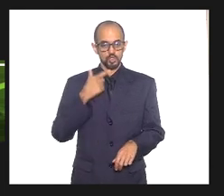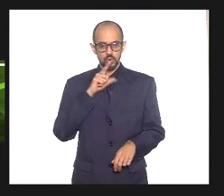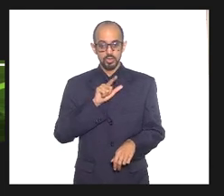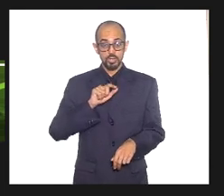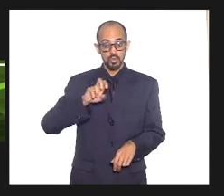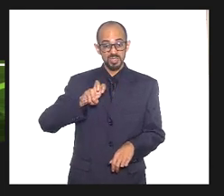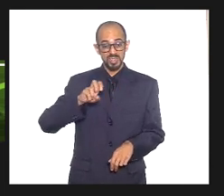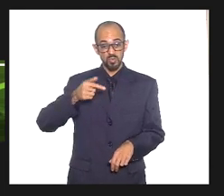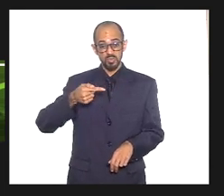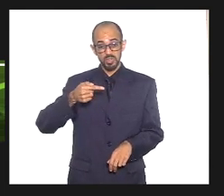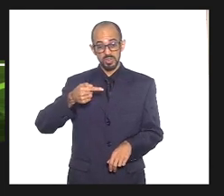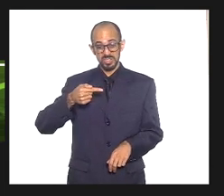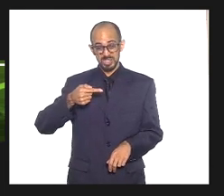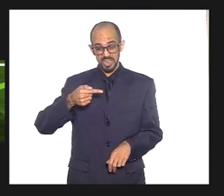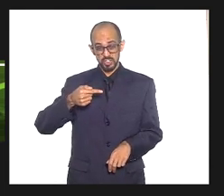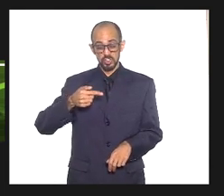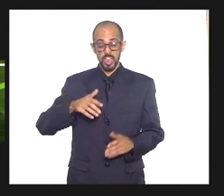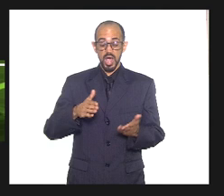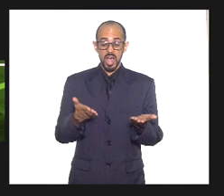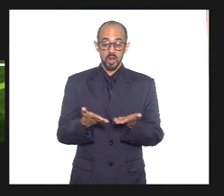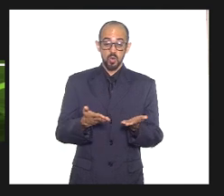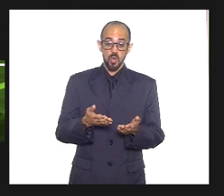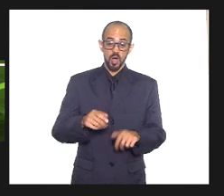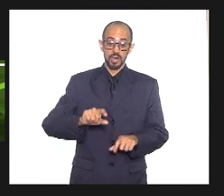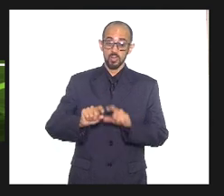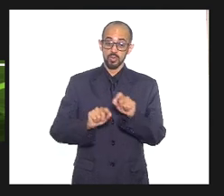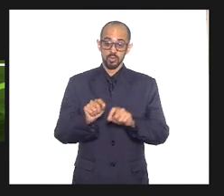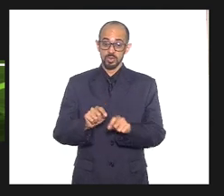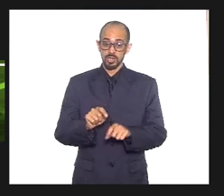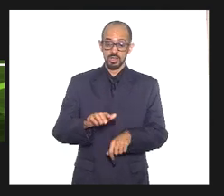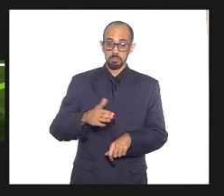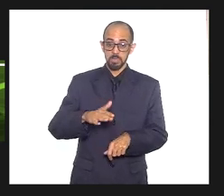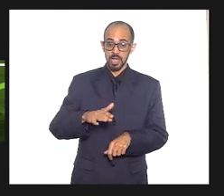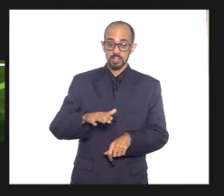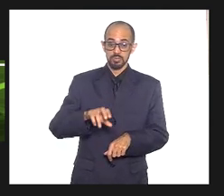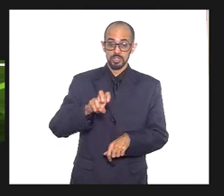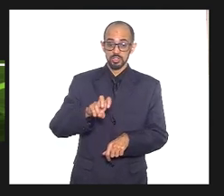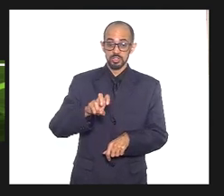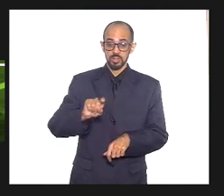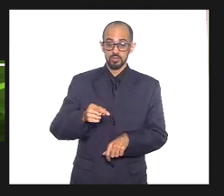5,7%, quase 5,8%, e agora está na faixa de